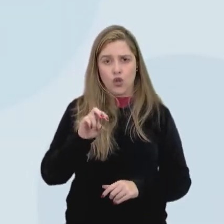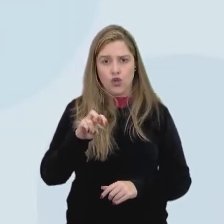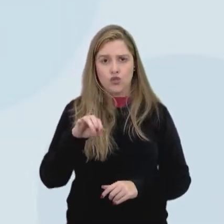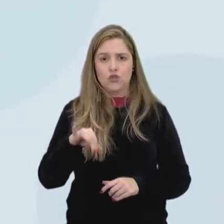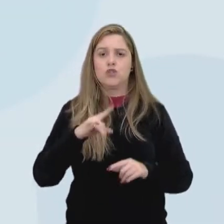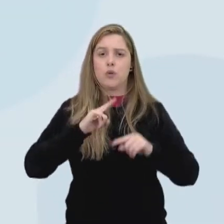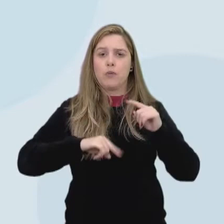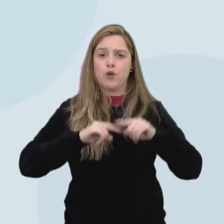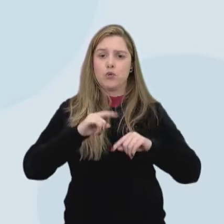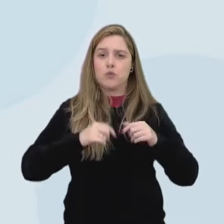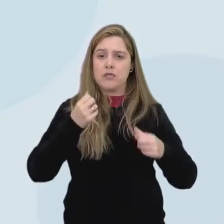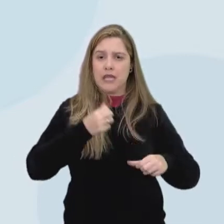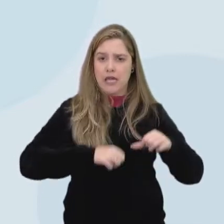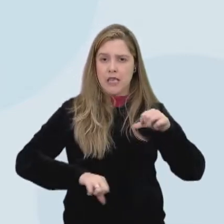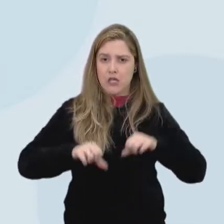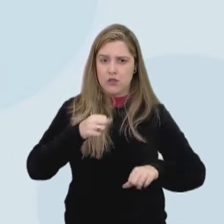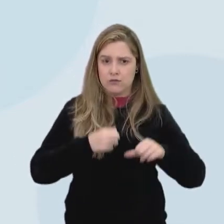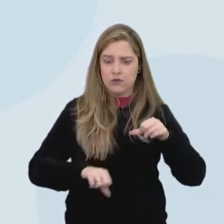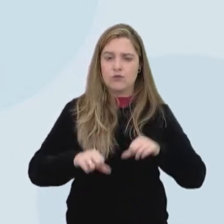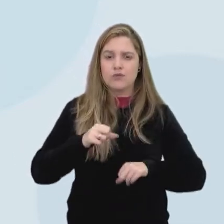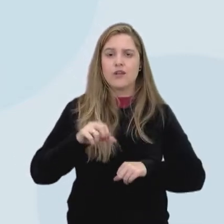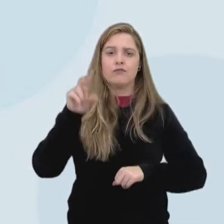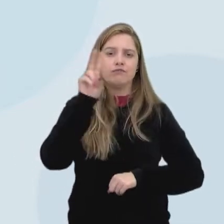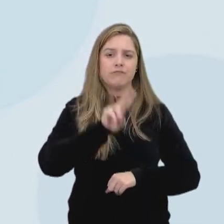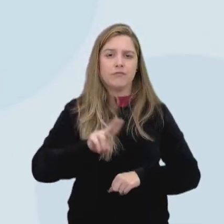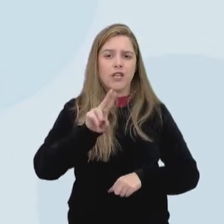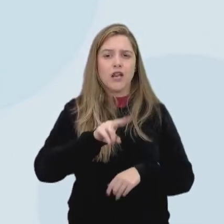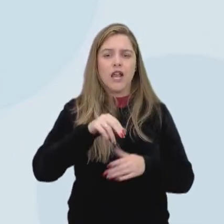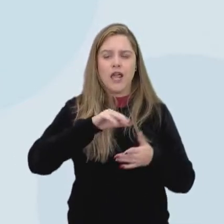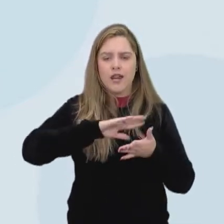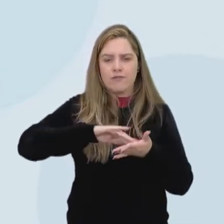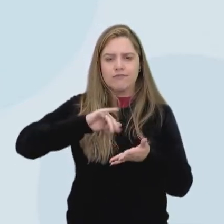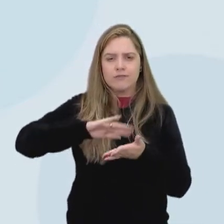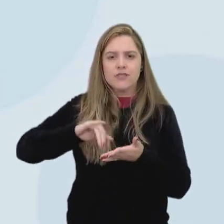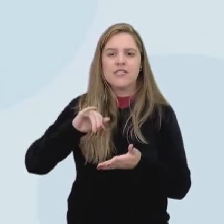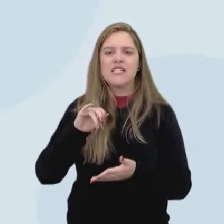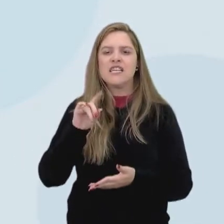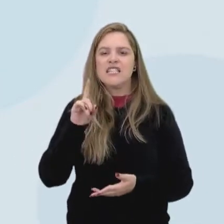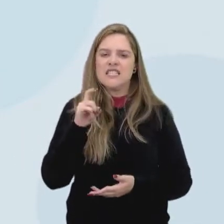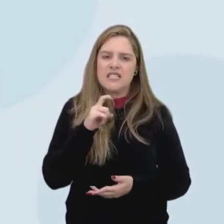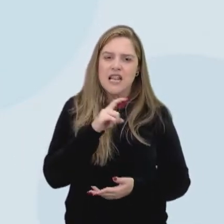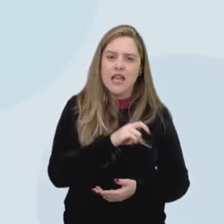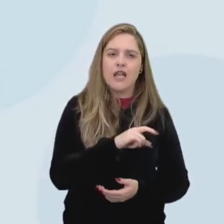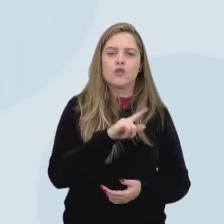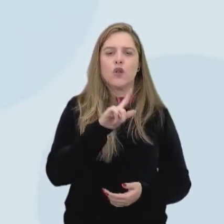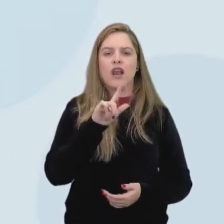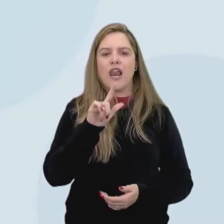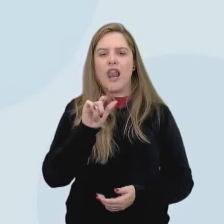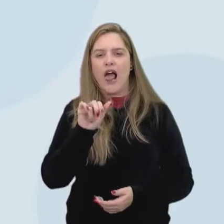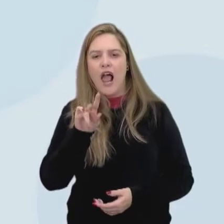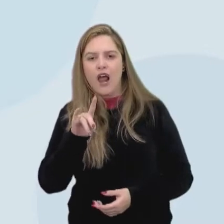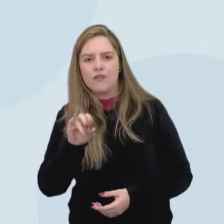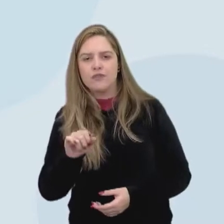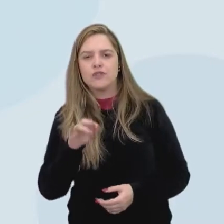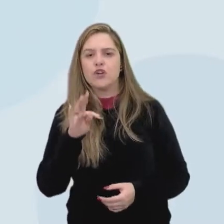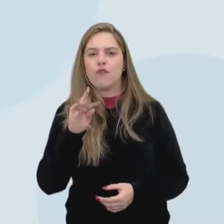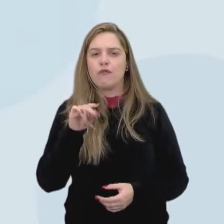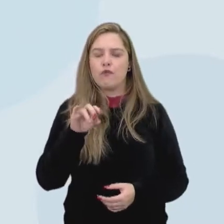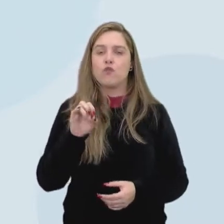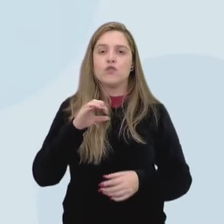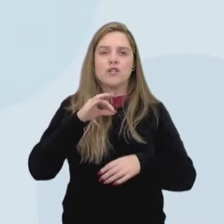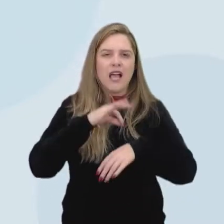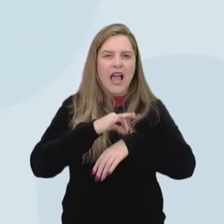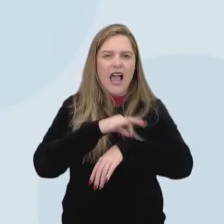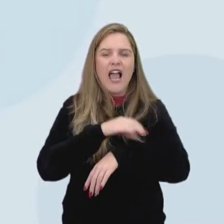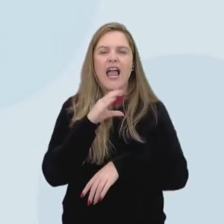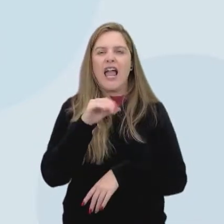produtos químicos sintéticos usados para eliminar insetos, larvas, fungos e carrapatos.